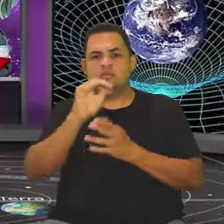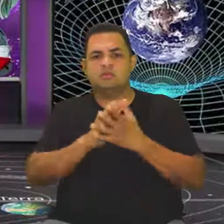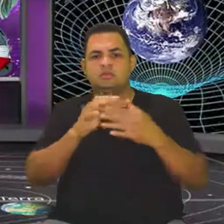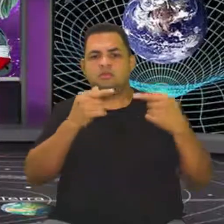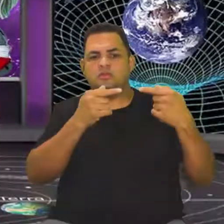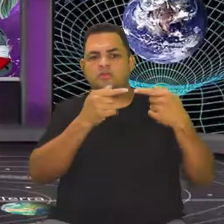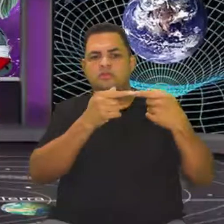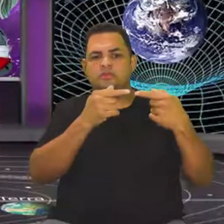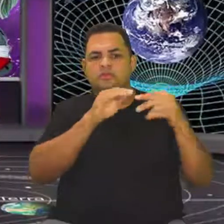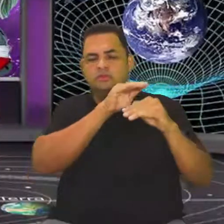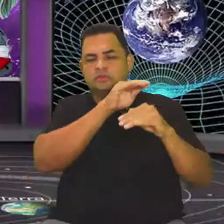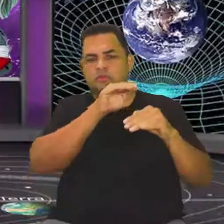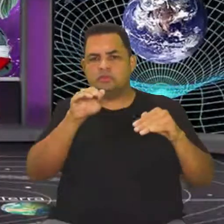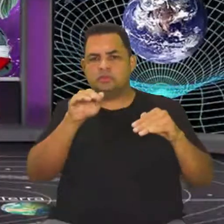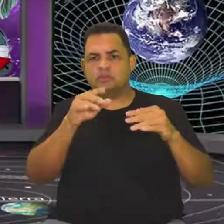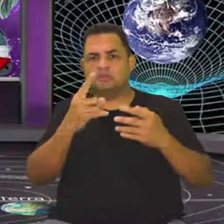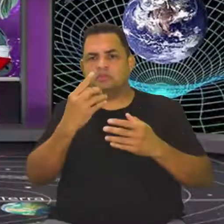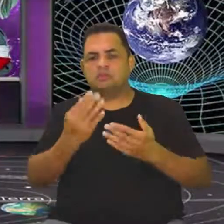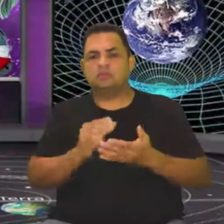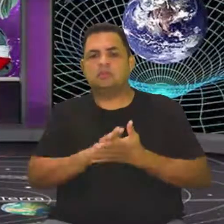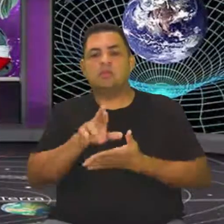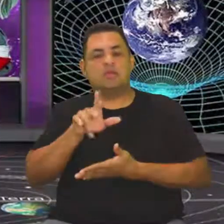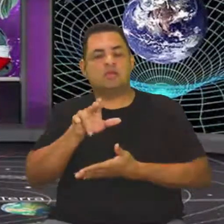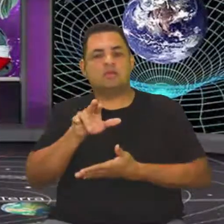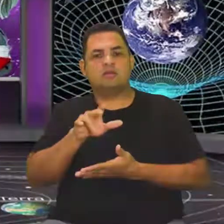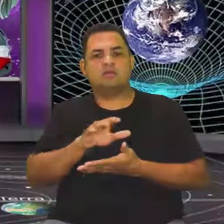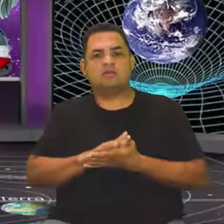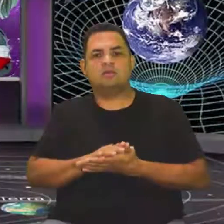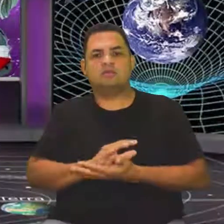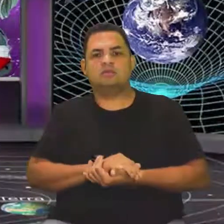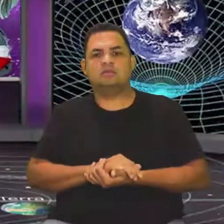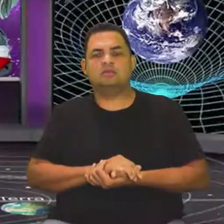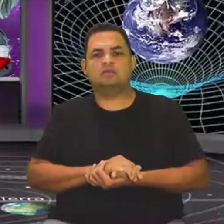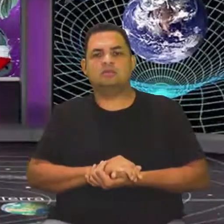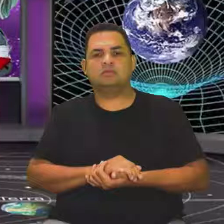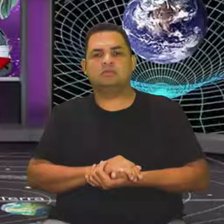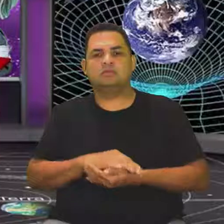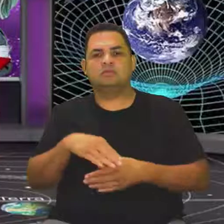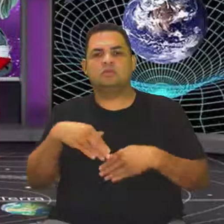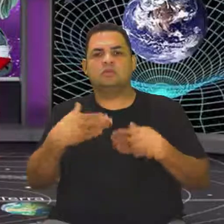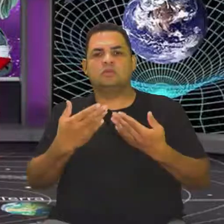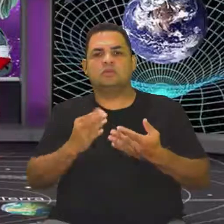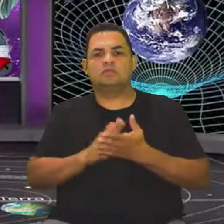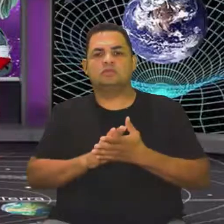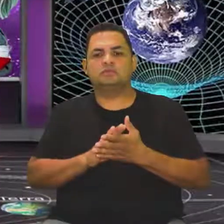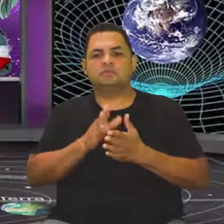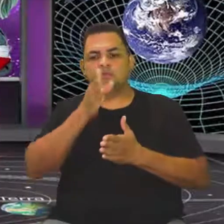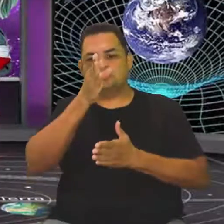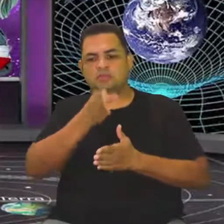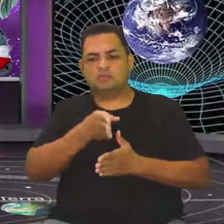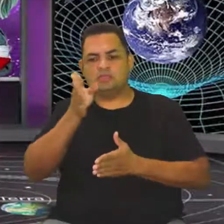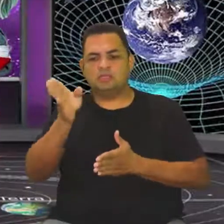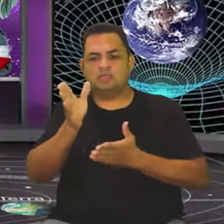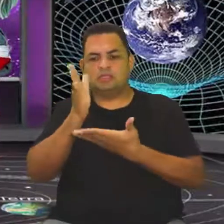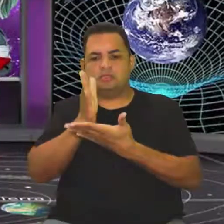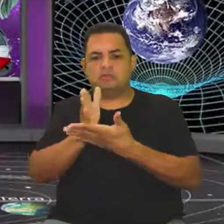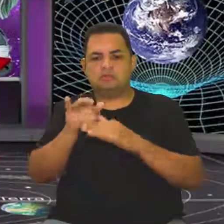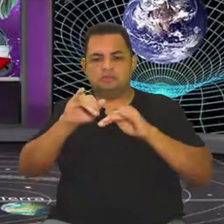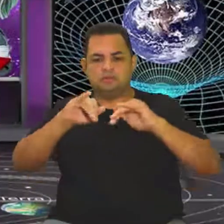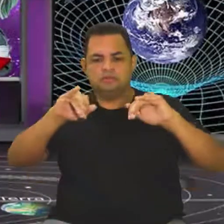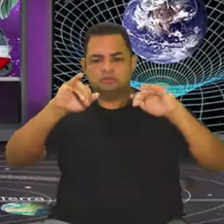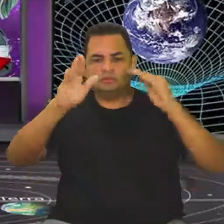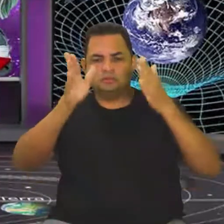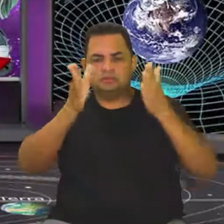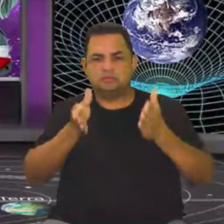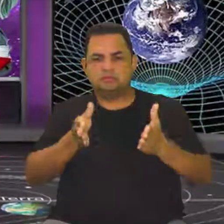com os outros dois que está em paralelo, ela é a mesma. Então ela vem aqui, quando ela chega em paralelo ela se divide, e quando sai